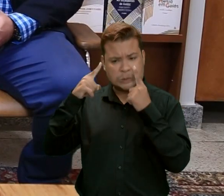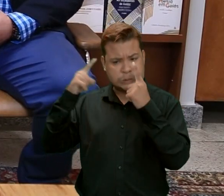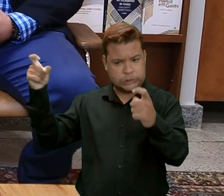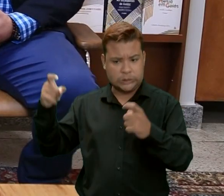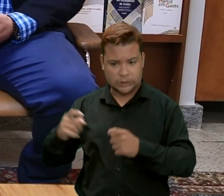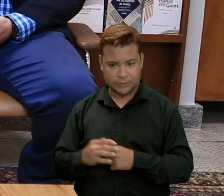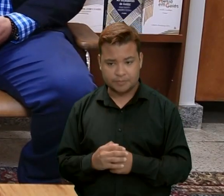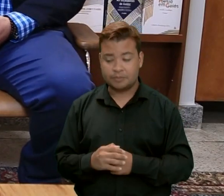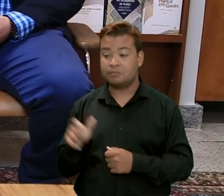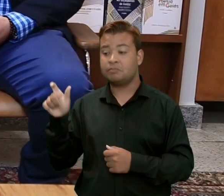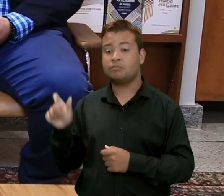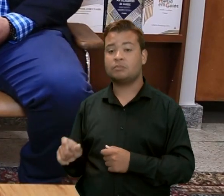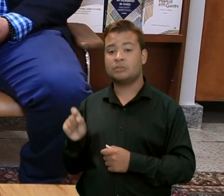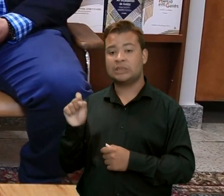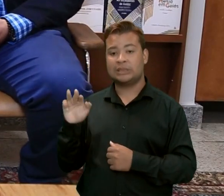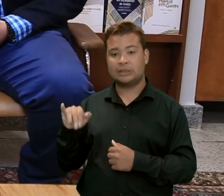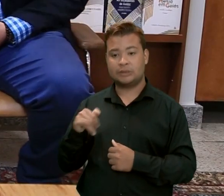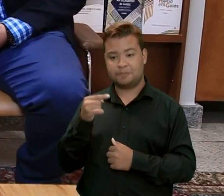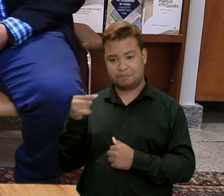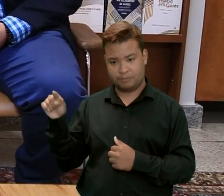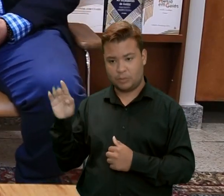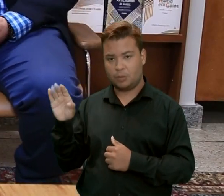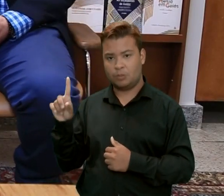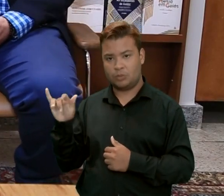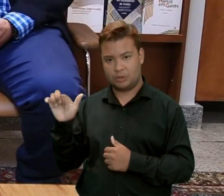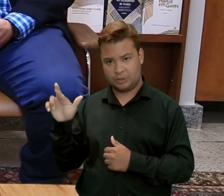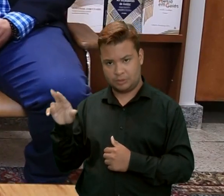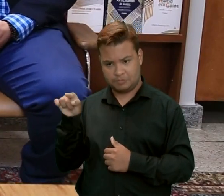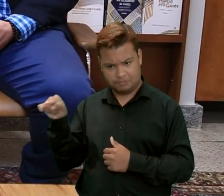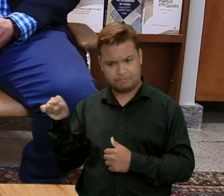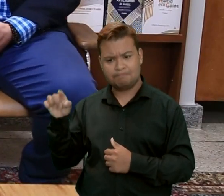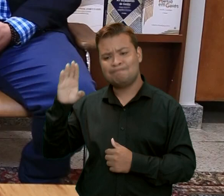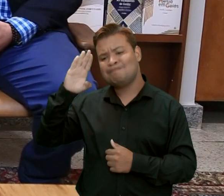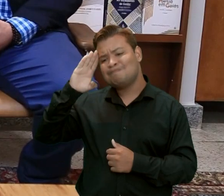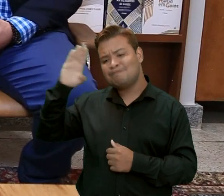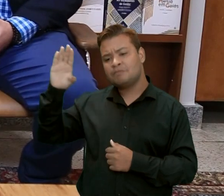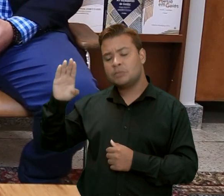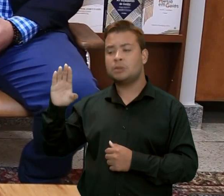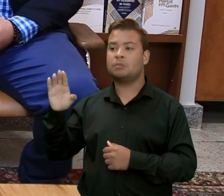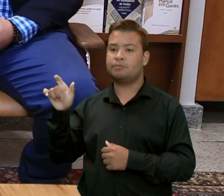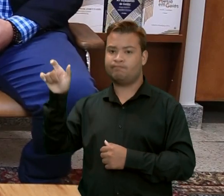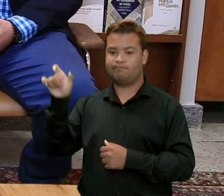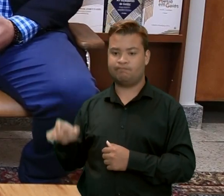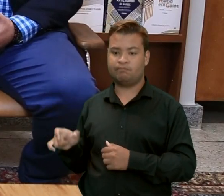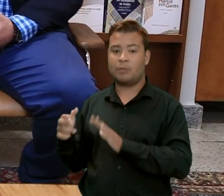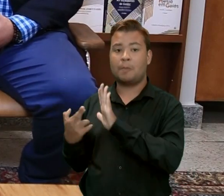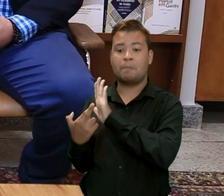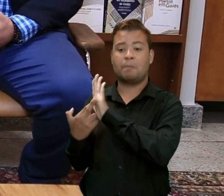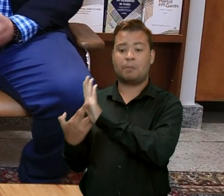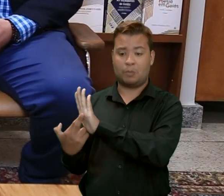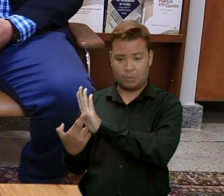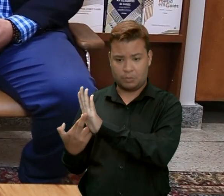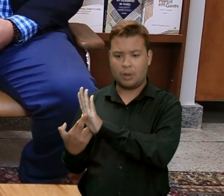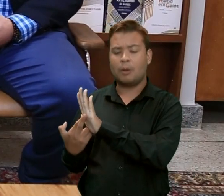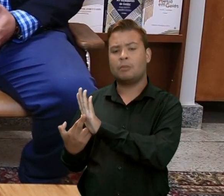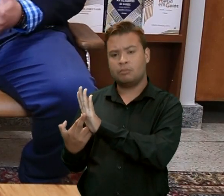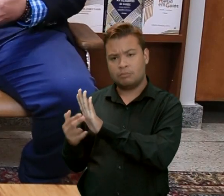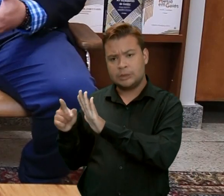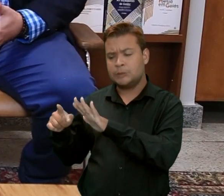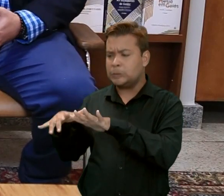sentido, ele se destaca como sendo talvez a principal figura que encabeçou esse